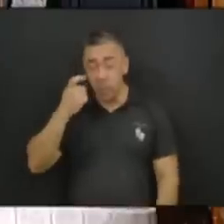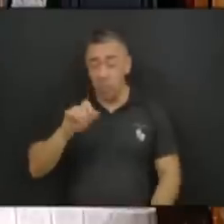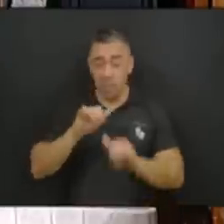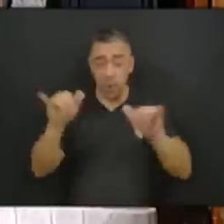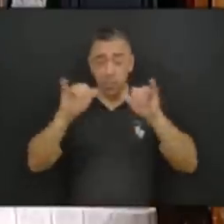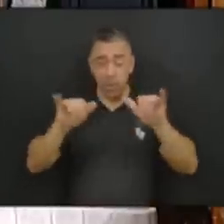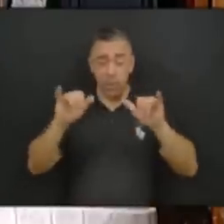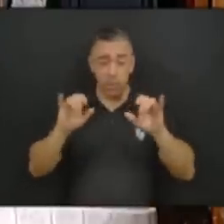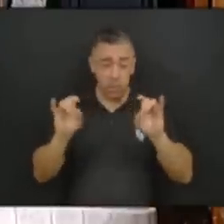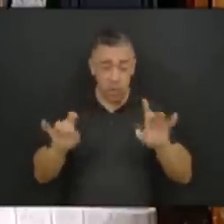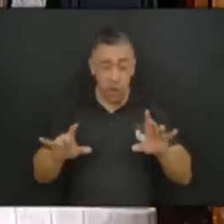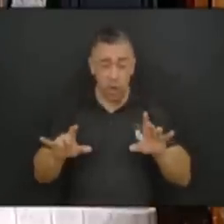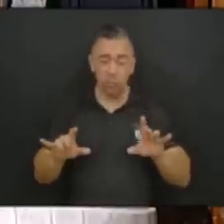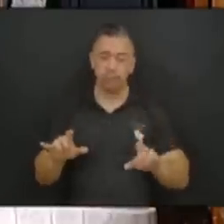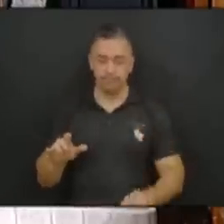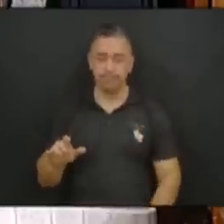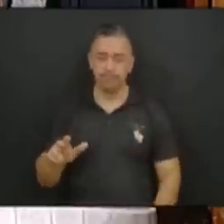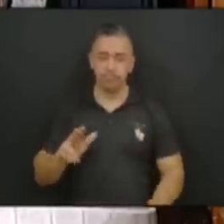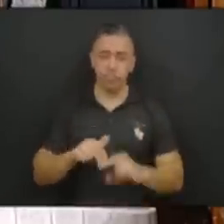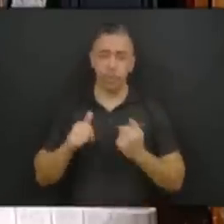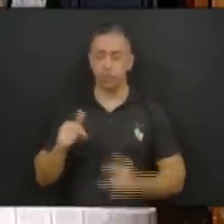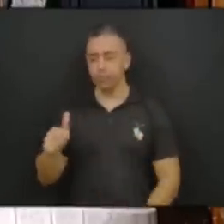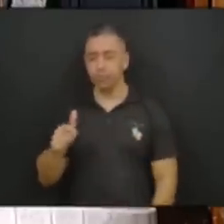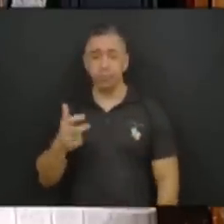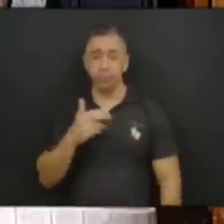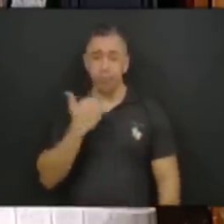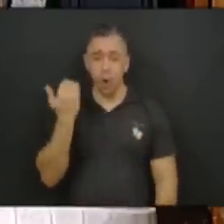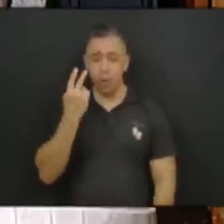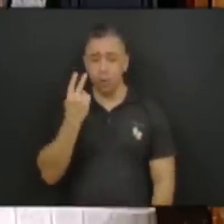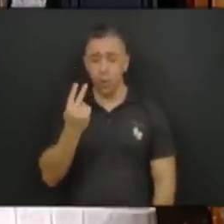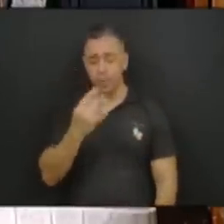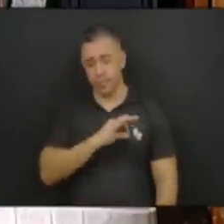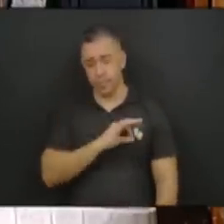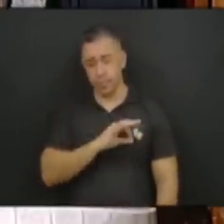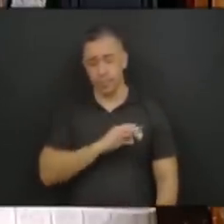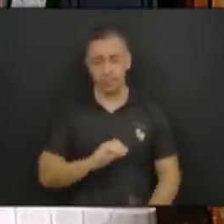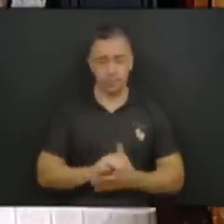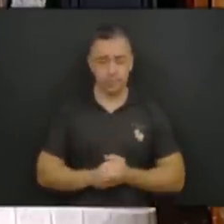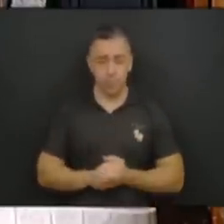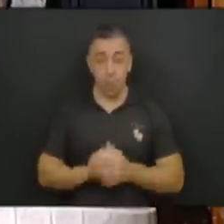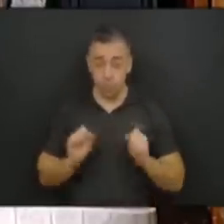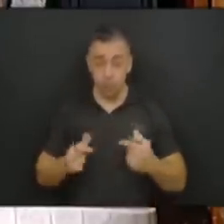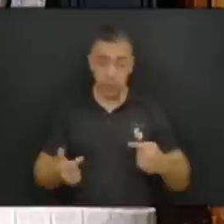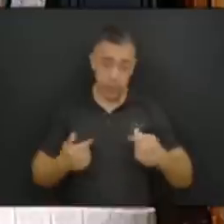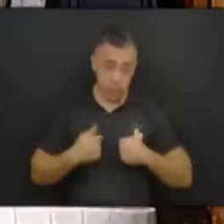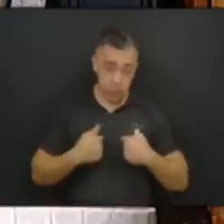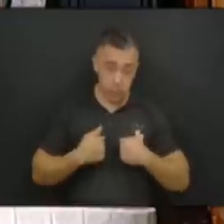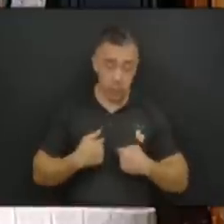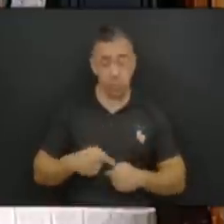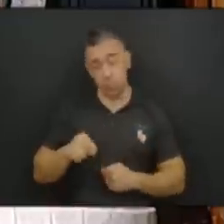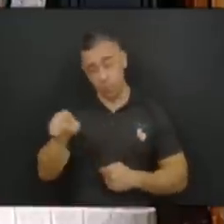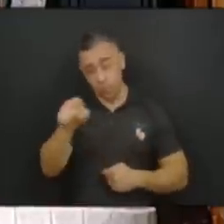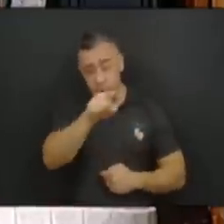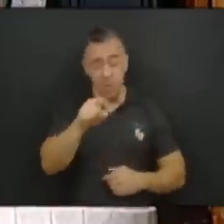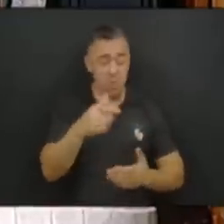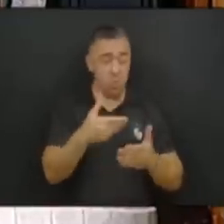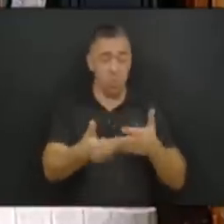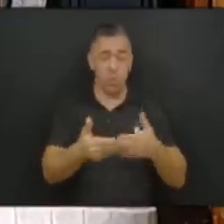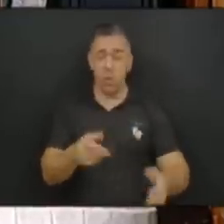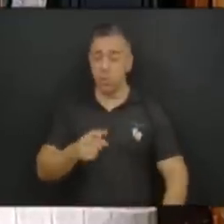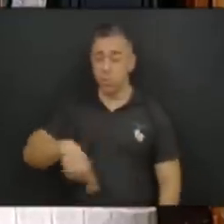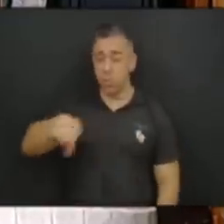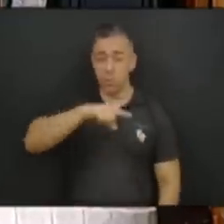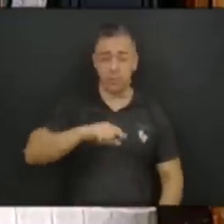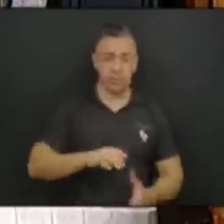apenas custou a vida de dois policiais e eu digo poderia ter sido a vida de qualquer um de